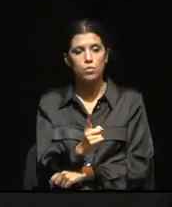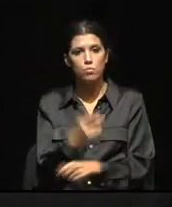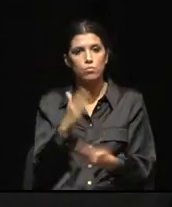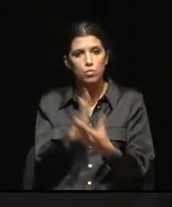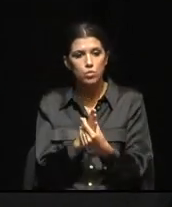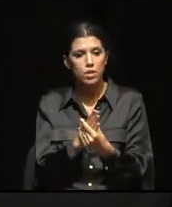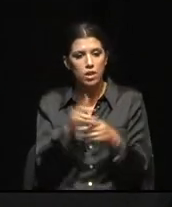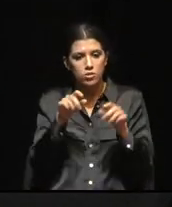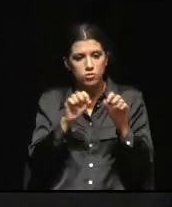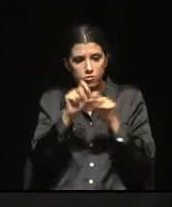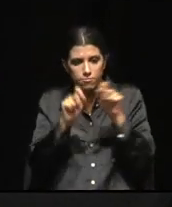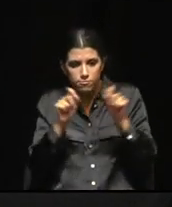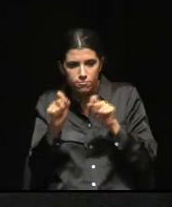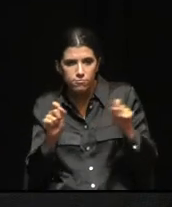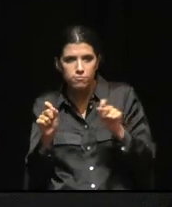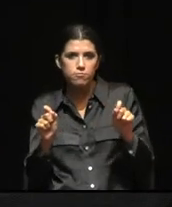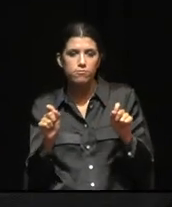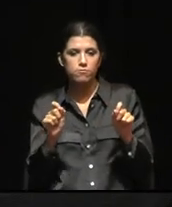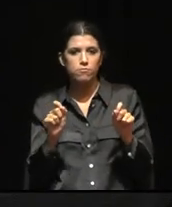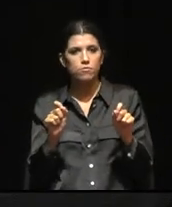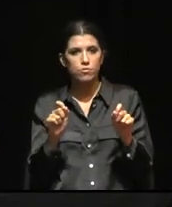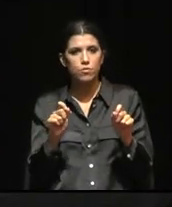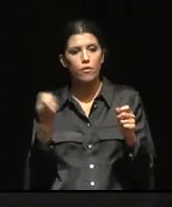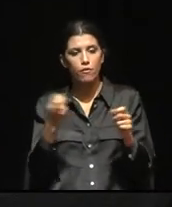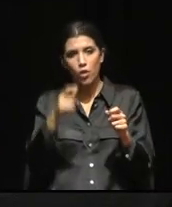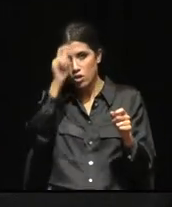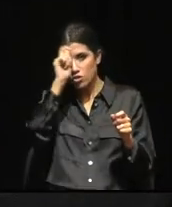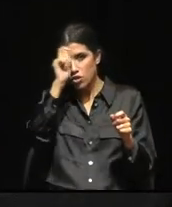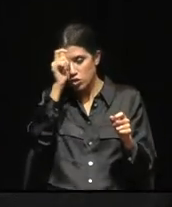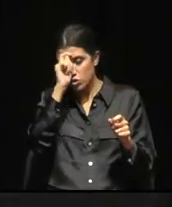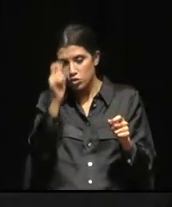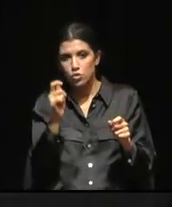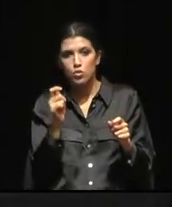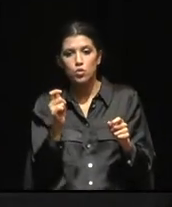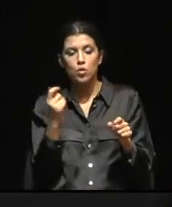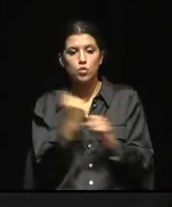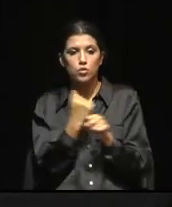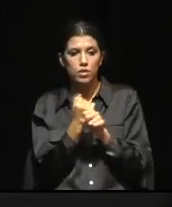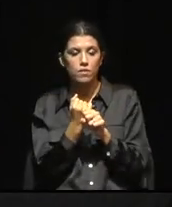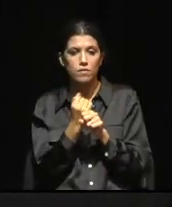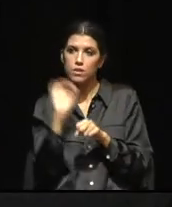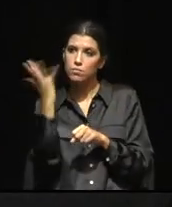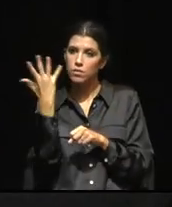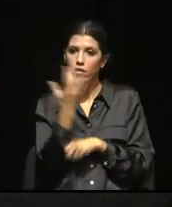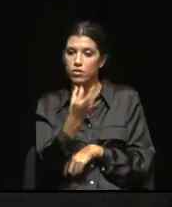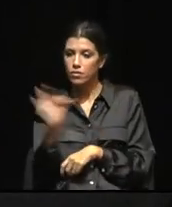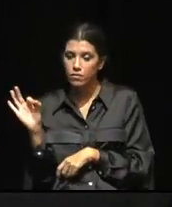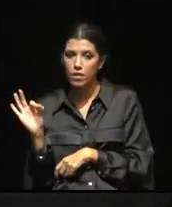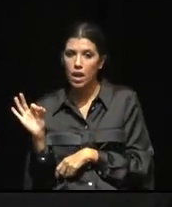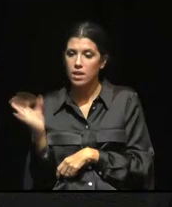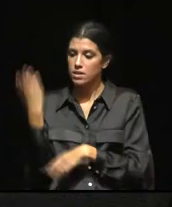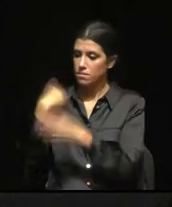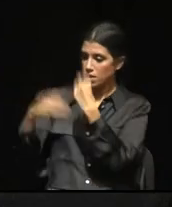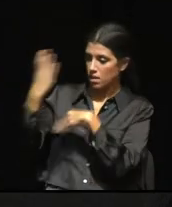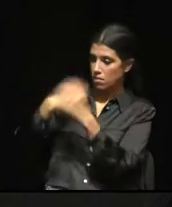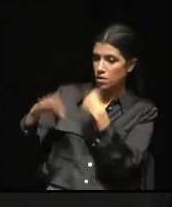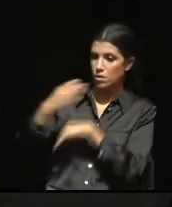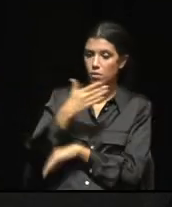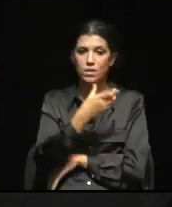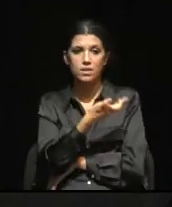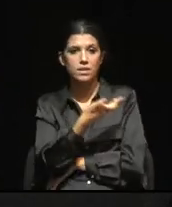processos de calibração para o que estagiou no centro técnico e do material do serviço meteorológico de França em